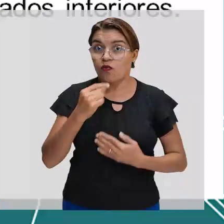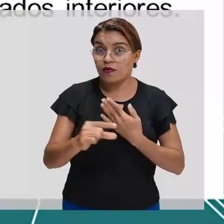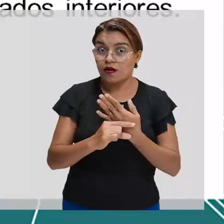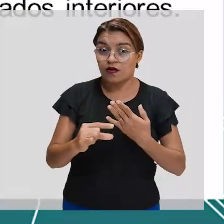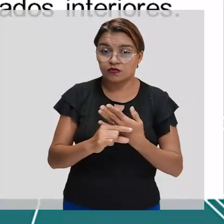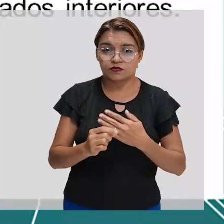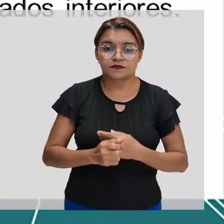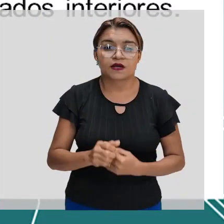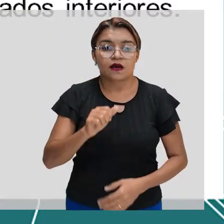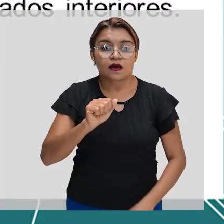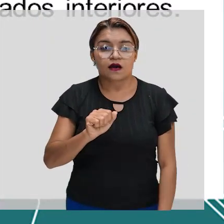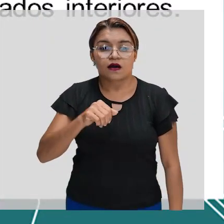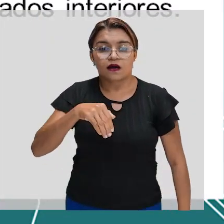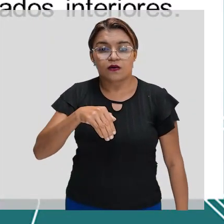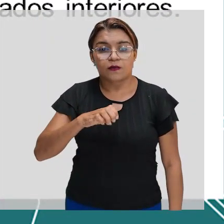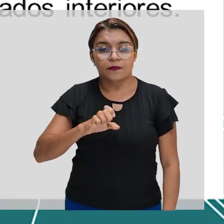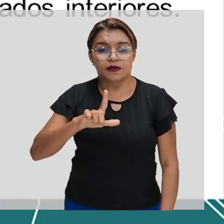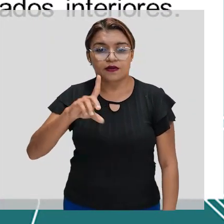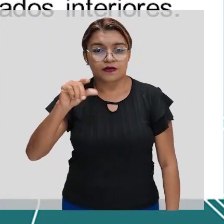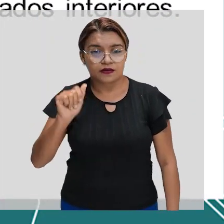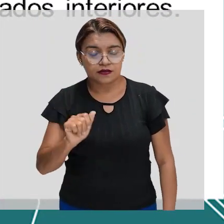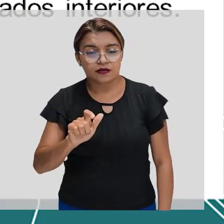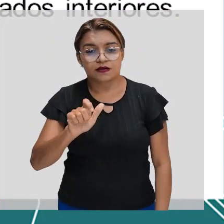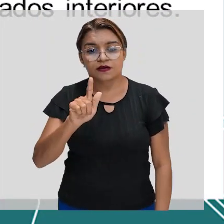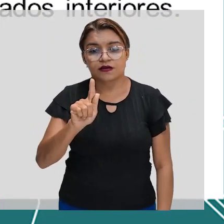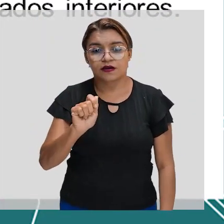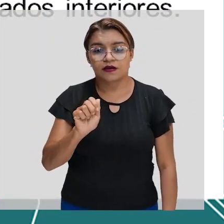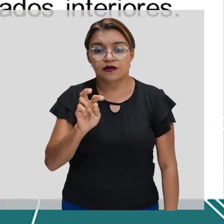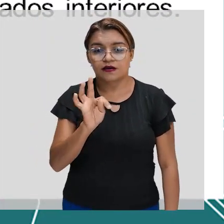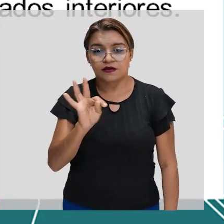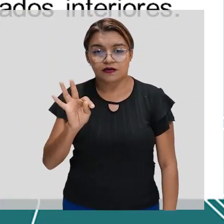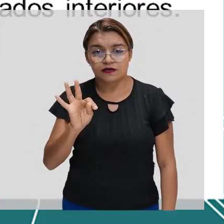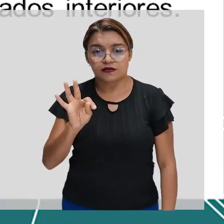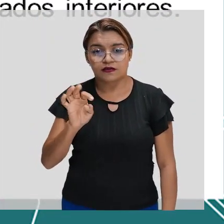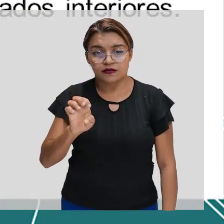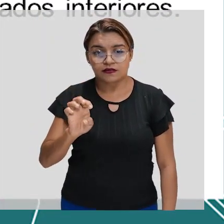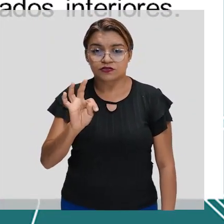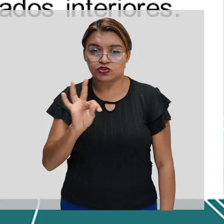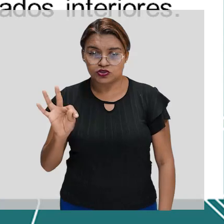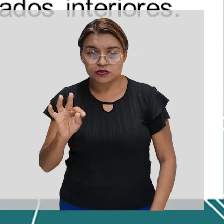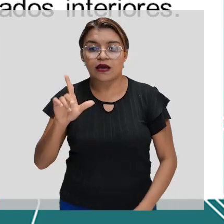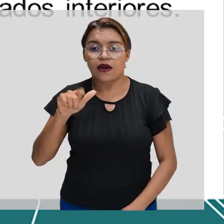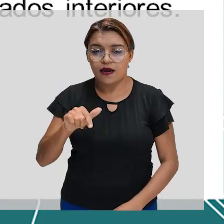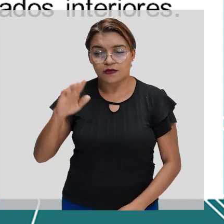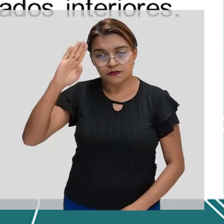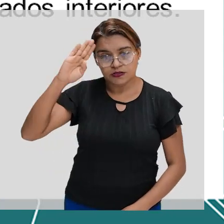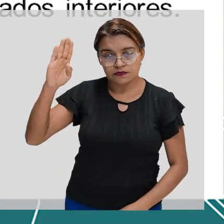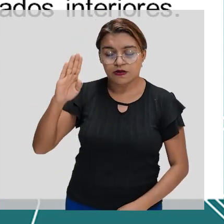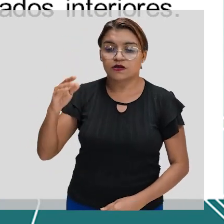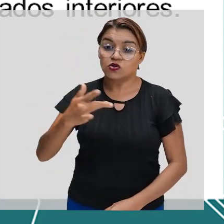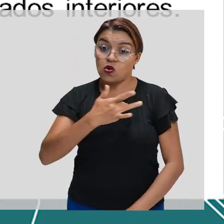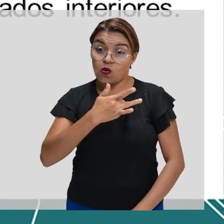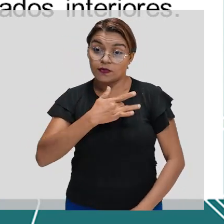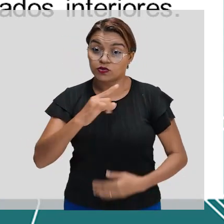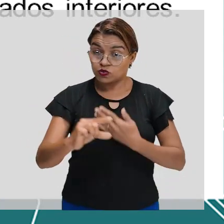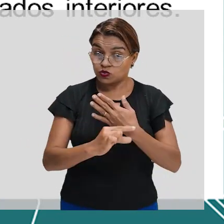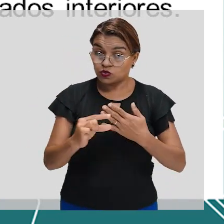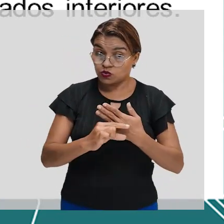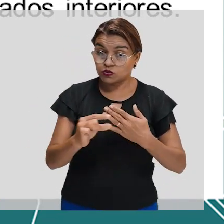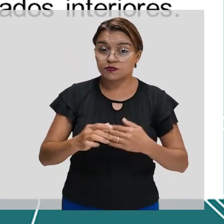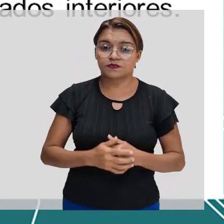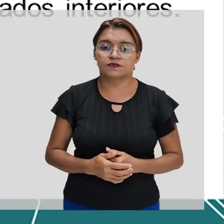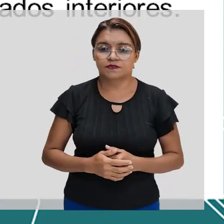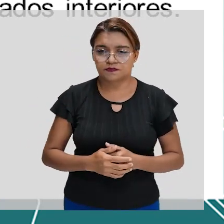Almeida garrê é um dos principais nomes do Romantismo tá e o texto de sua autoria constitui uma importante característica